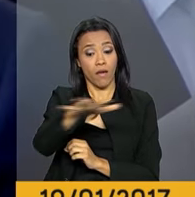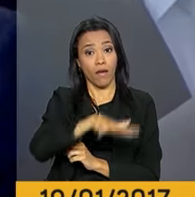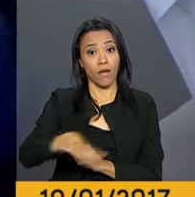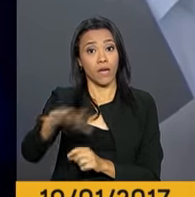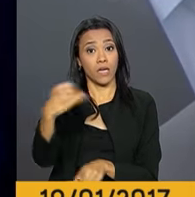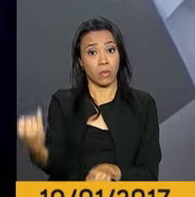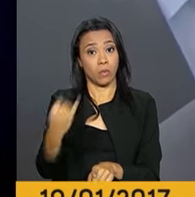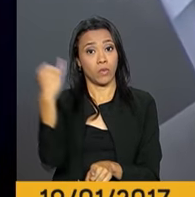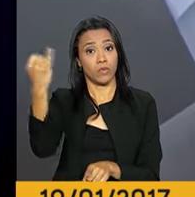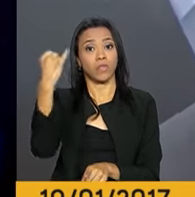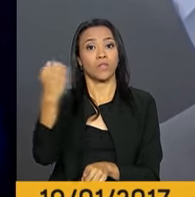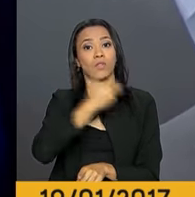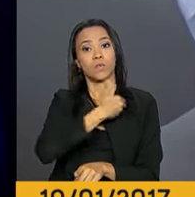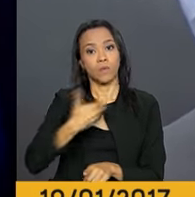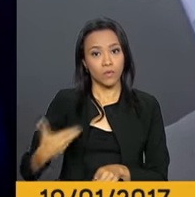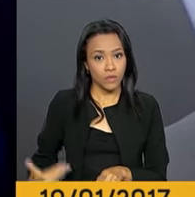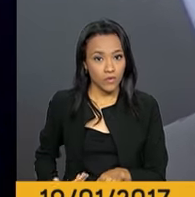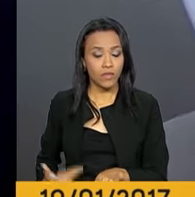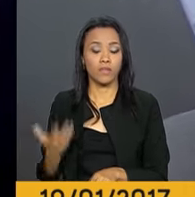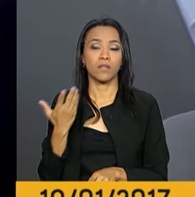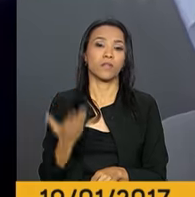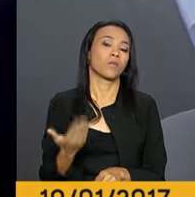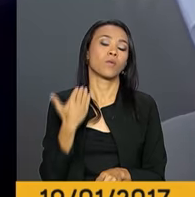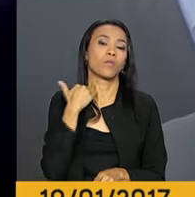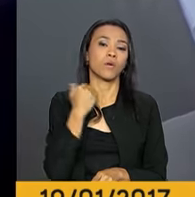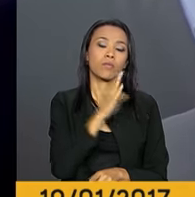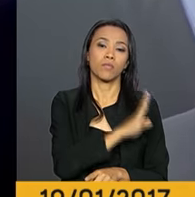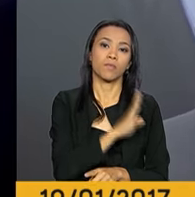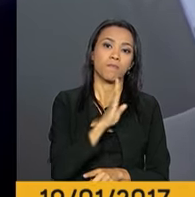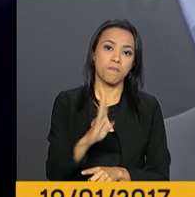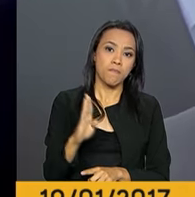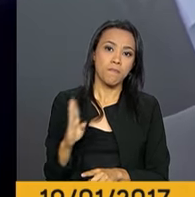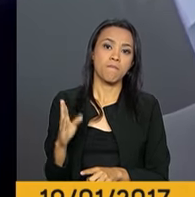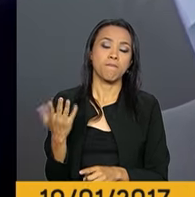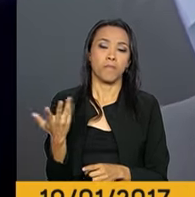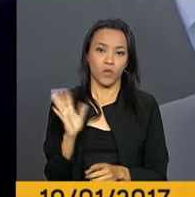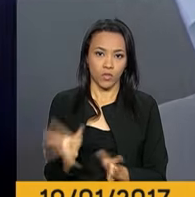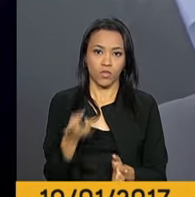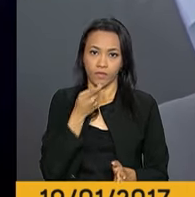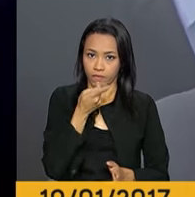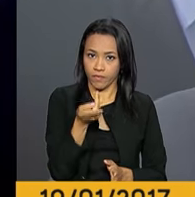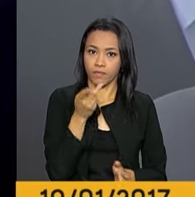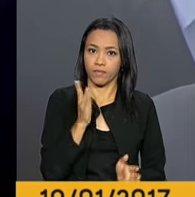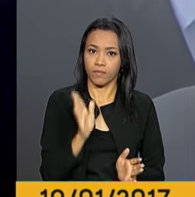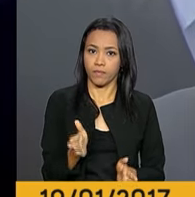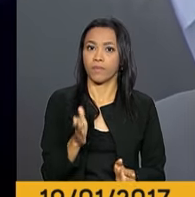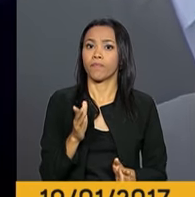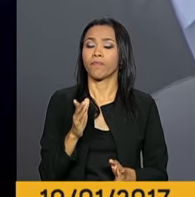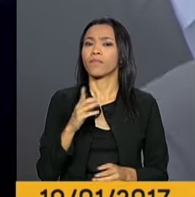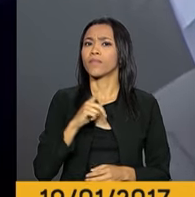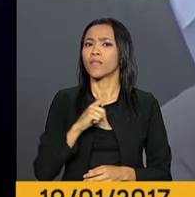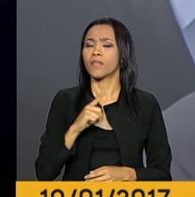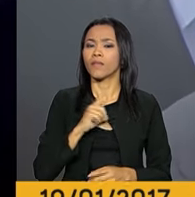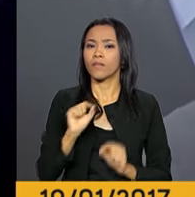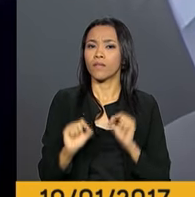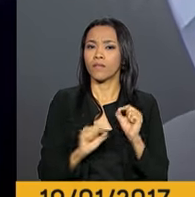E o governo, por meio do Banco do Brasil, tal como revelei na minha fala, né, tem quase, por assim dizer,